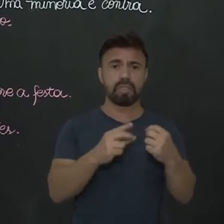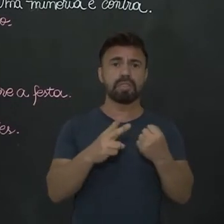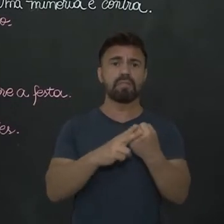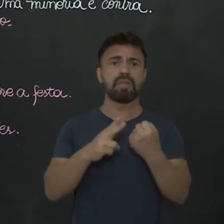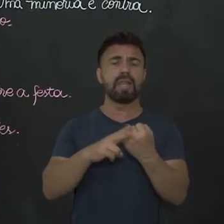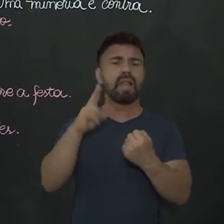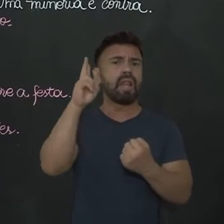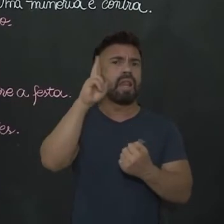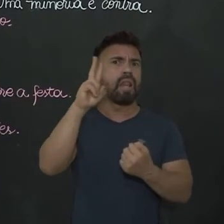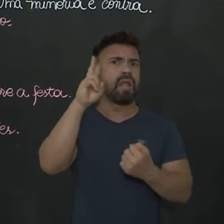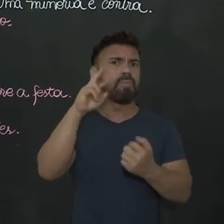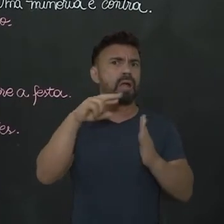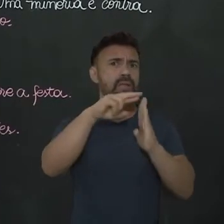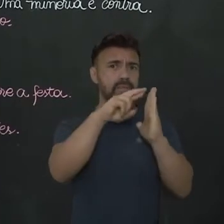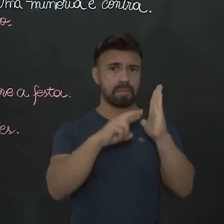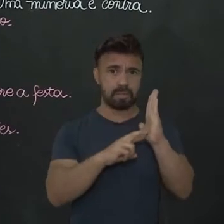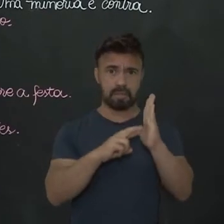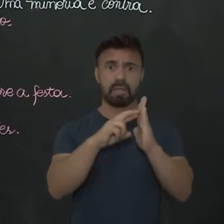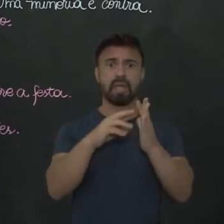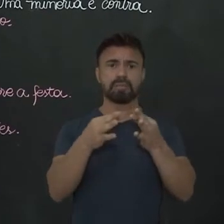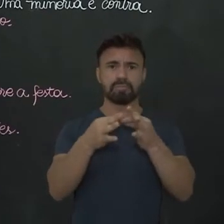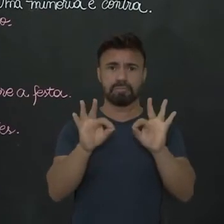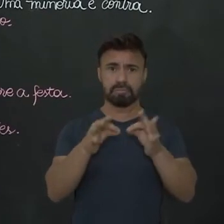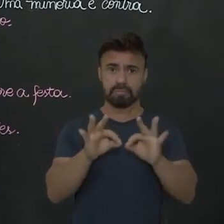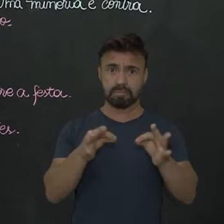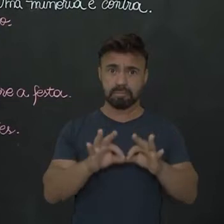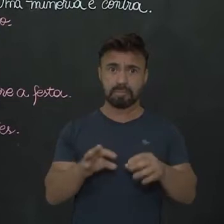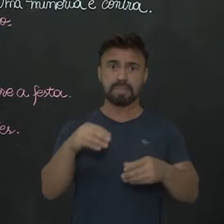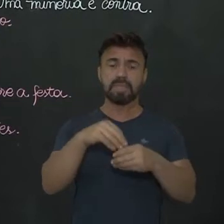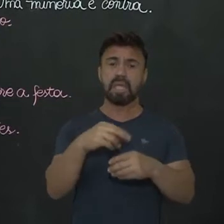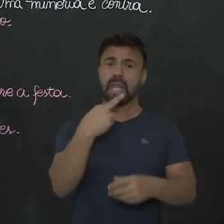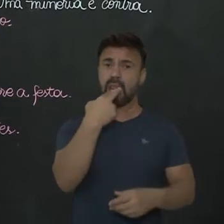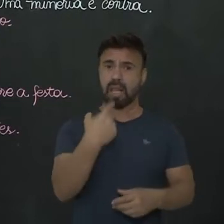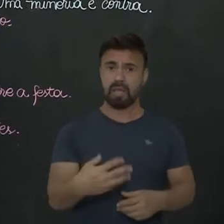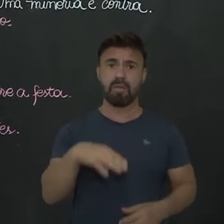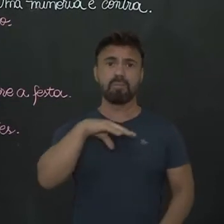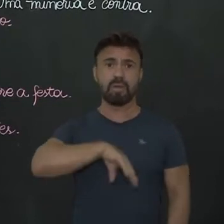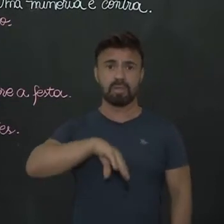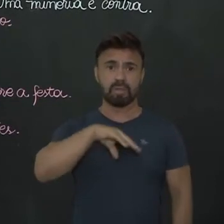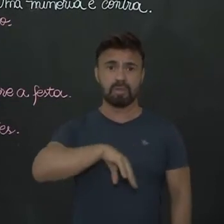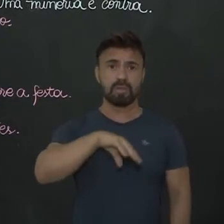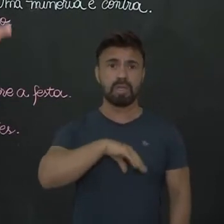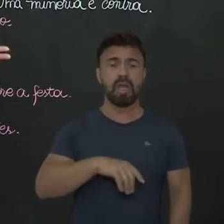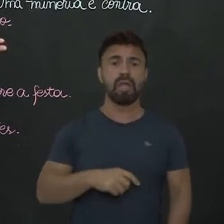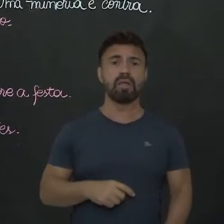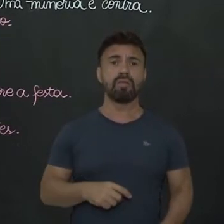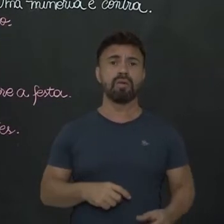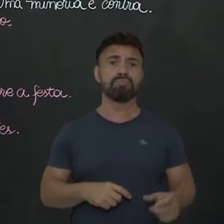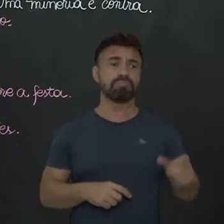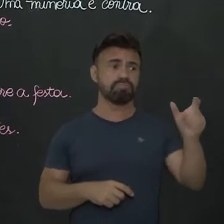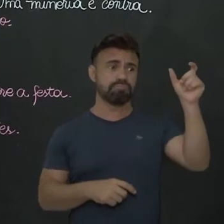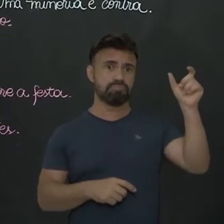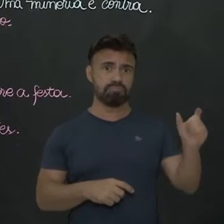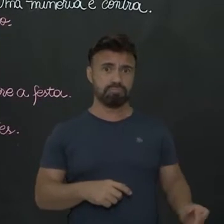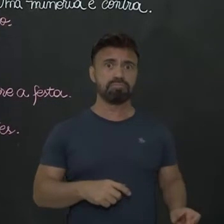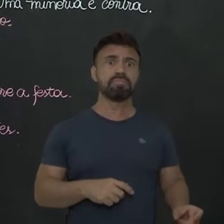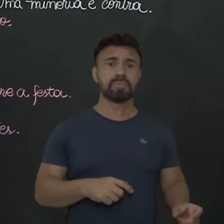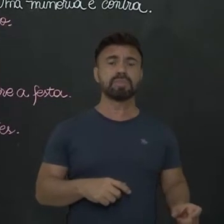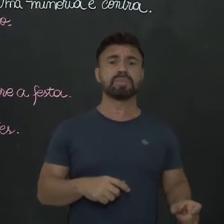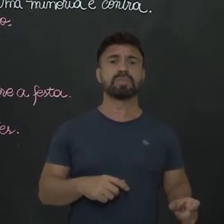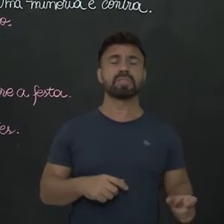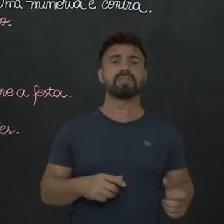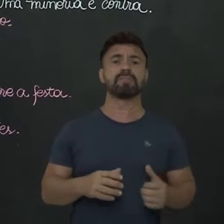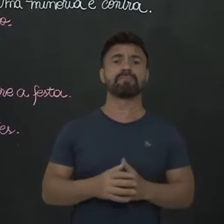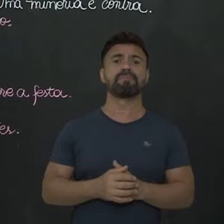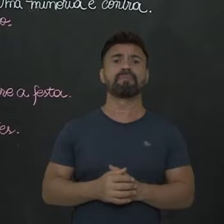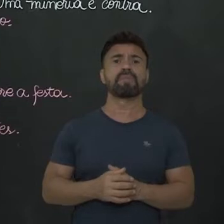tem que lembrar de algumas normas, algumas funções sintáticas dentro da língua portuguesa. Especialmente a noção de sujeito e predicado, né? Que são os